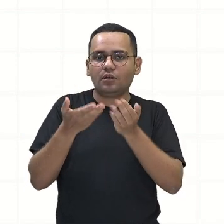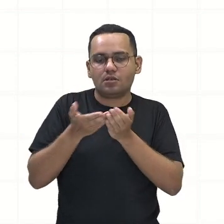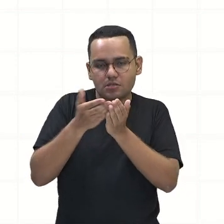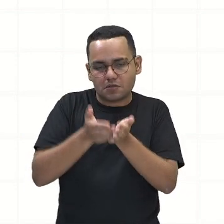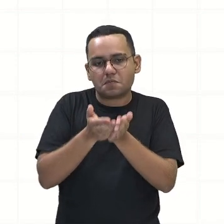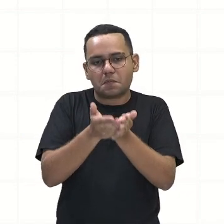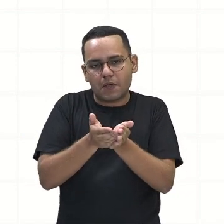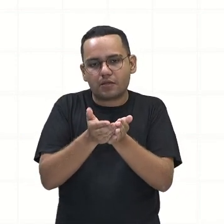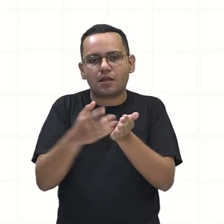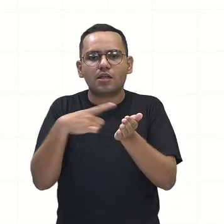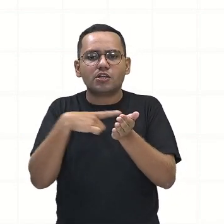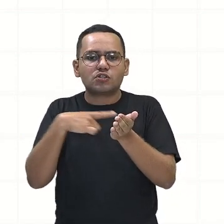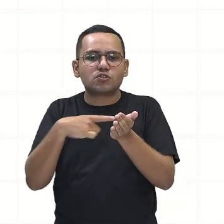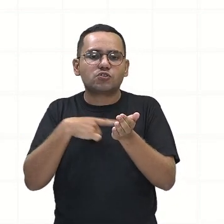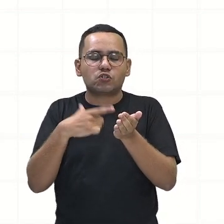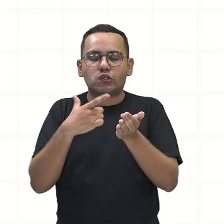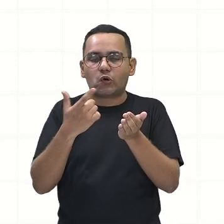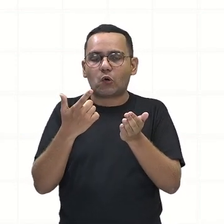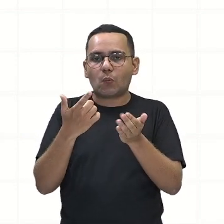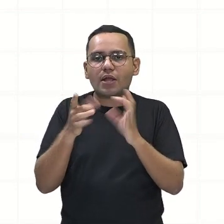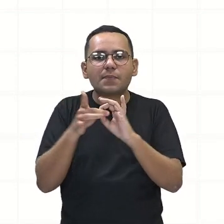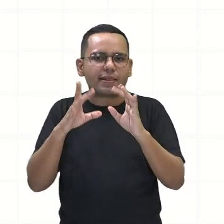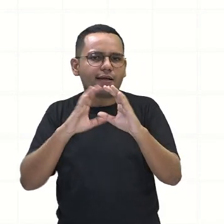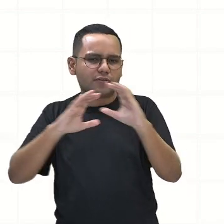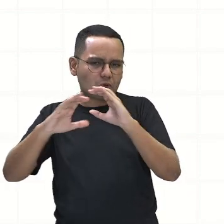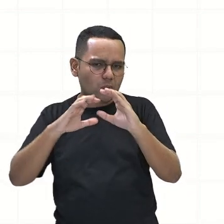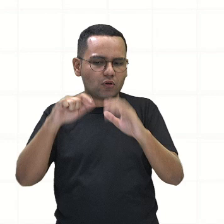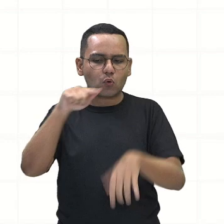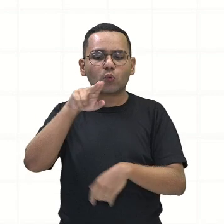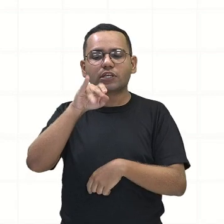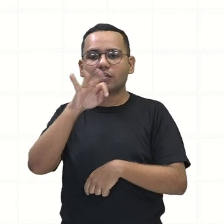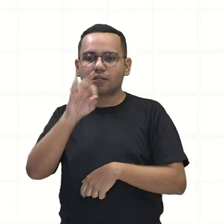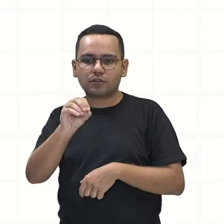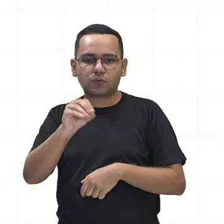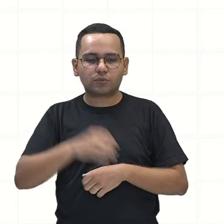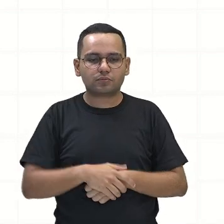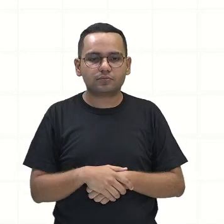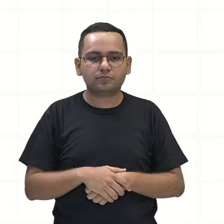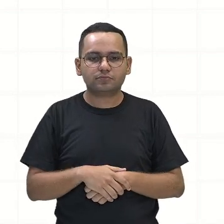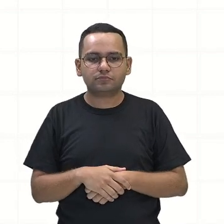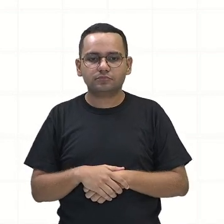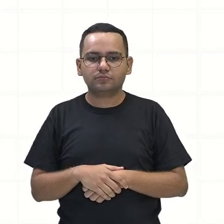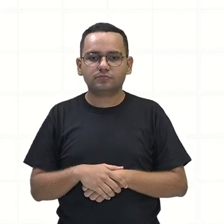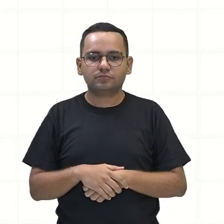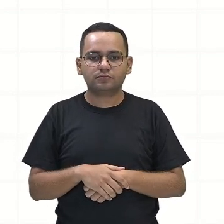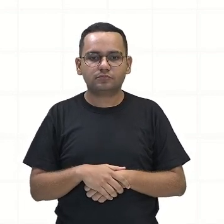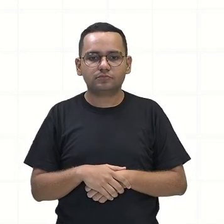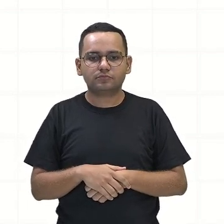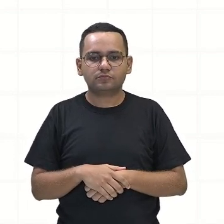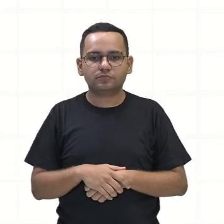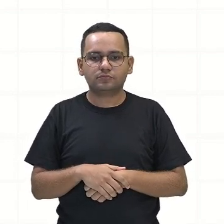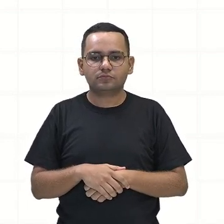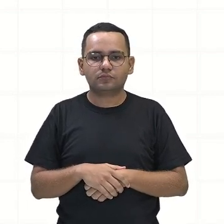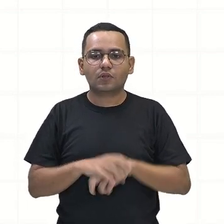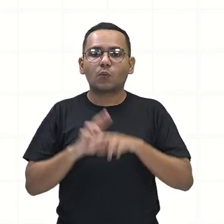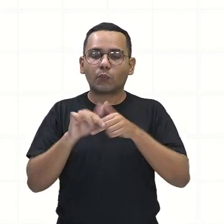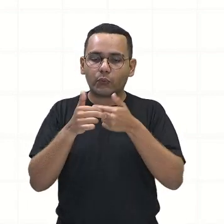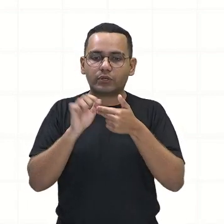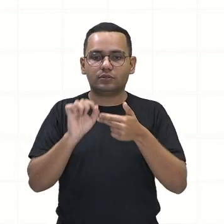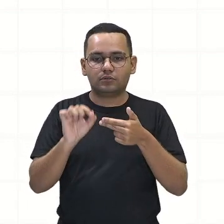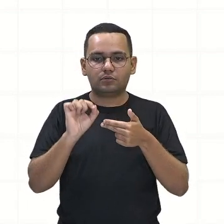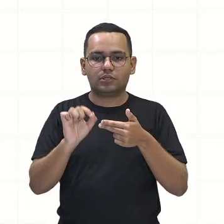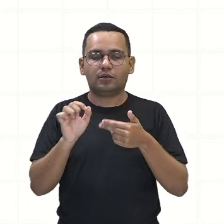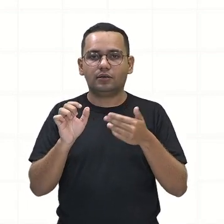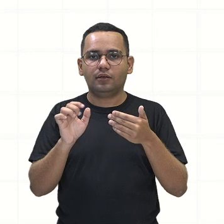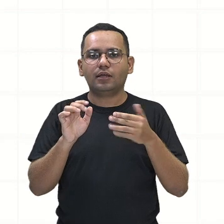as comunicações com Quito, provando-as inexequíveis. Tornou o trecho entre os Andes